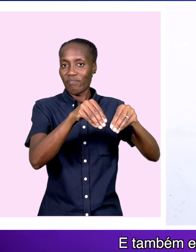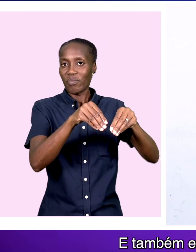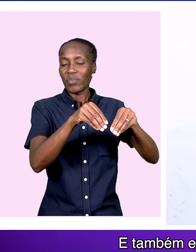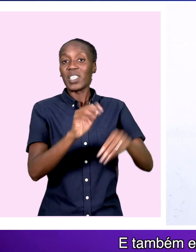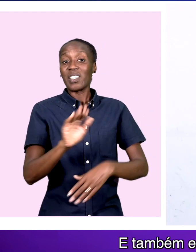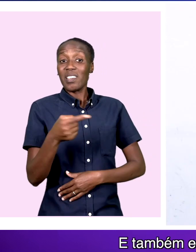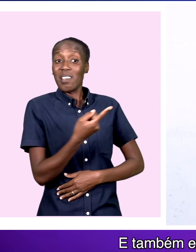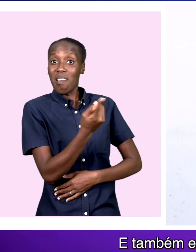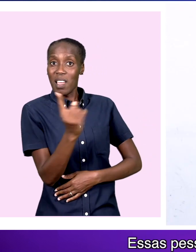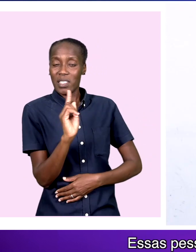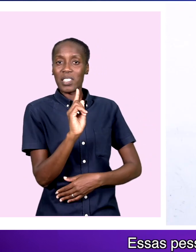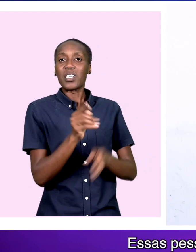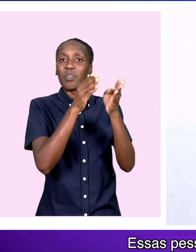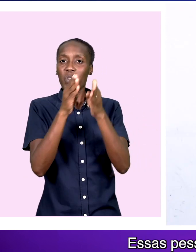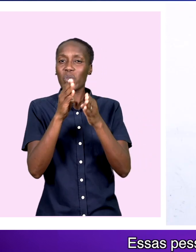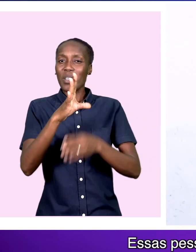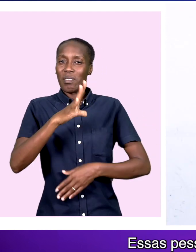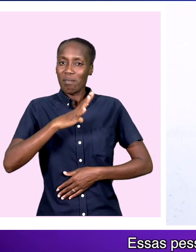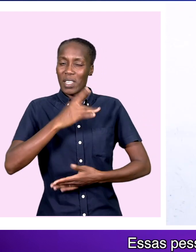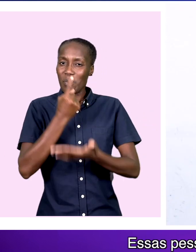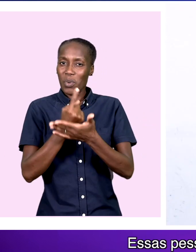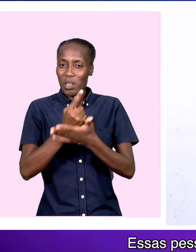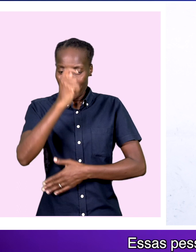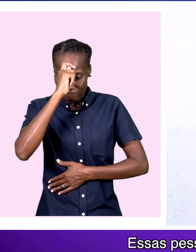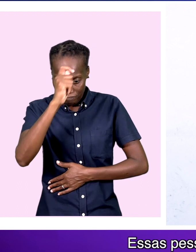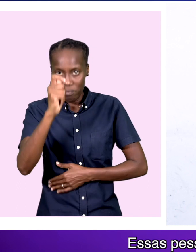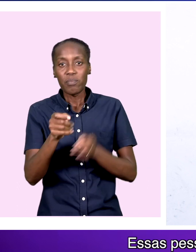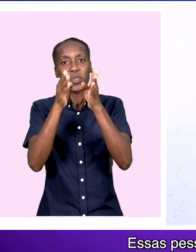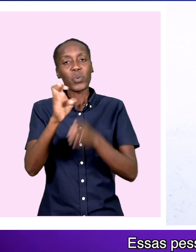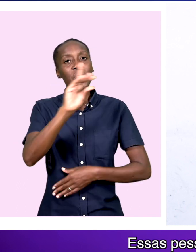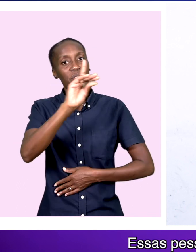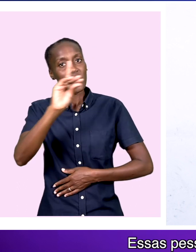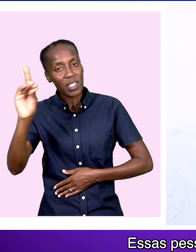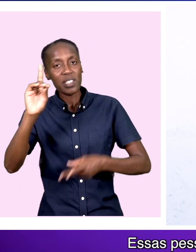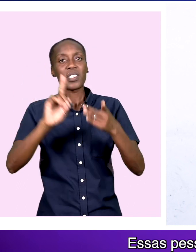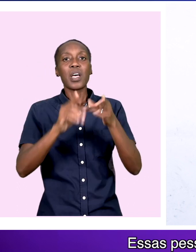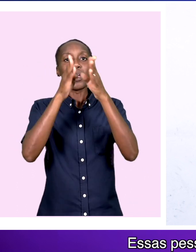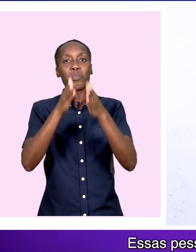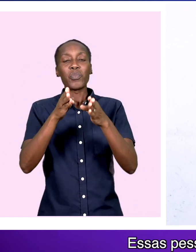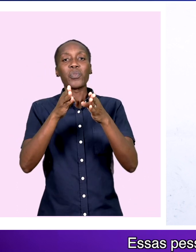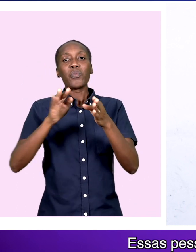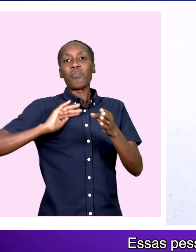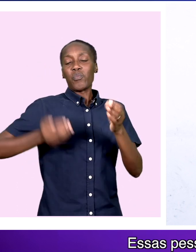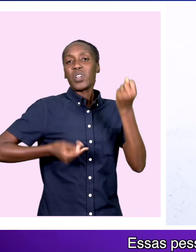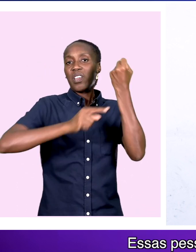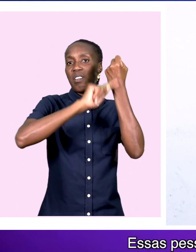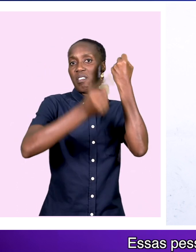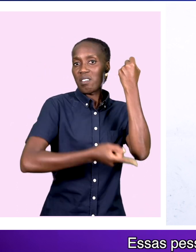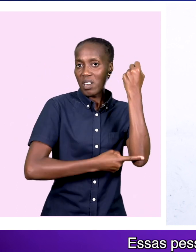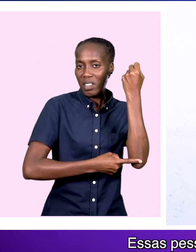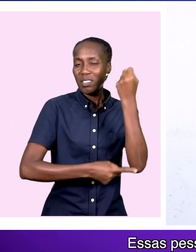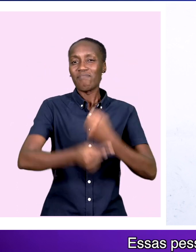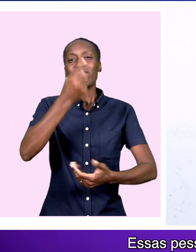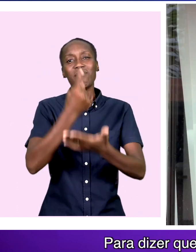mulheres grávidas, e estas pessoas têm prioridade de participarem logo ao